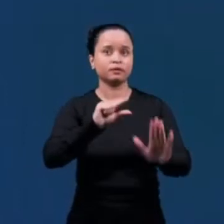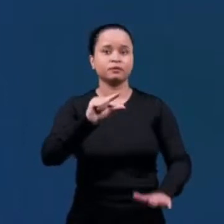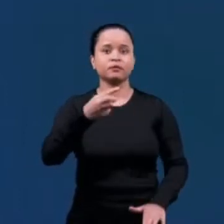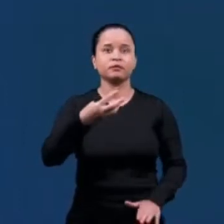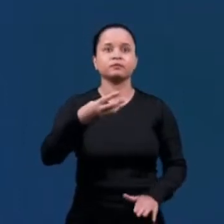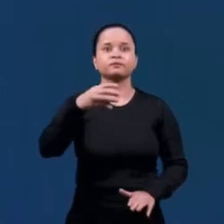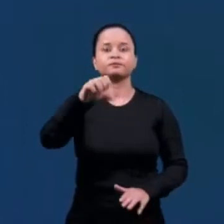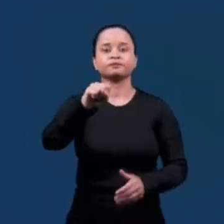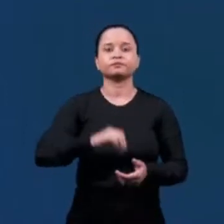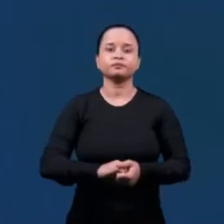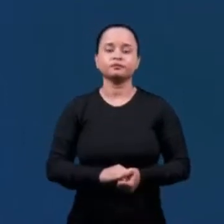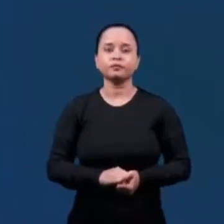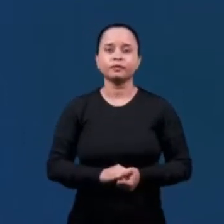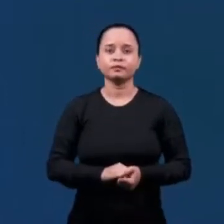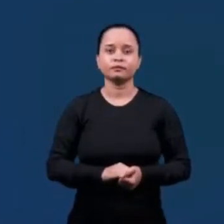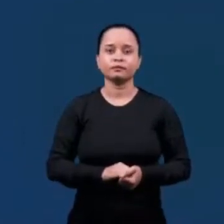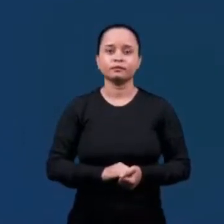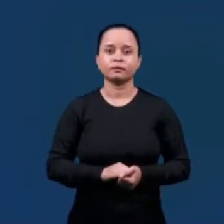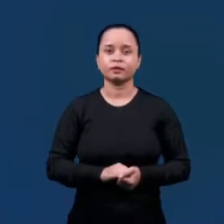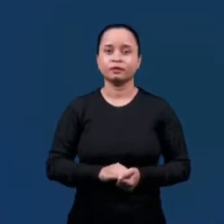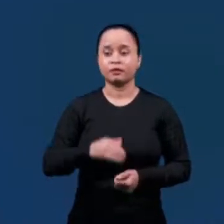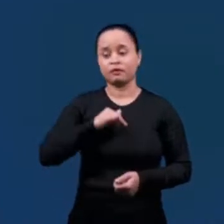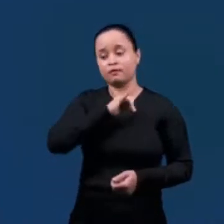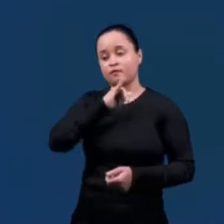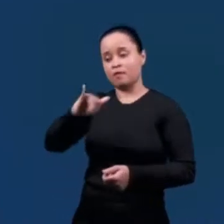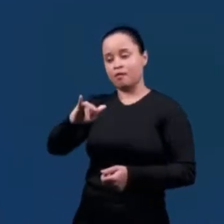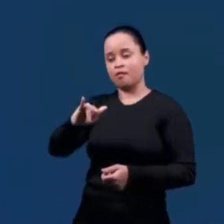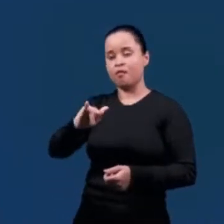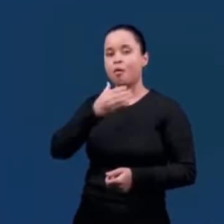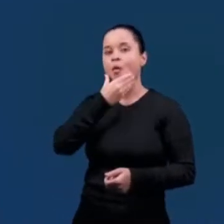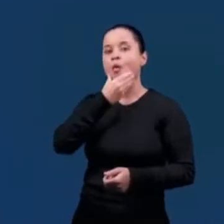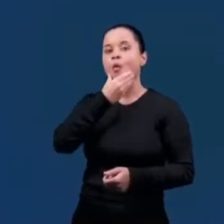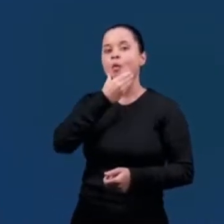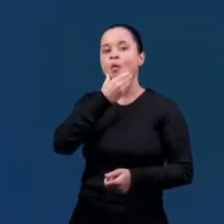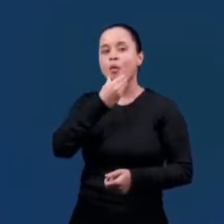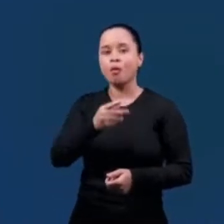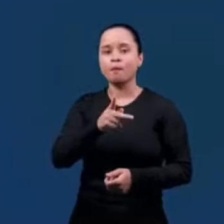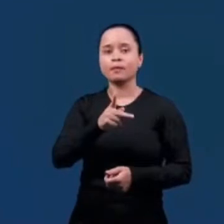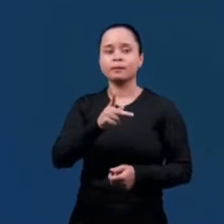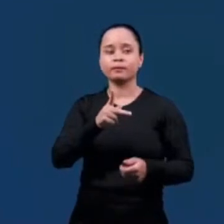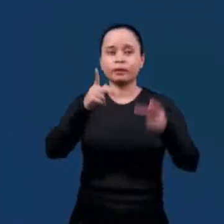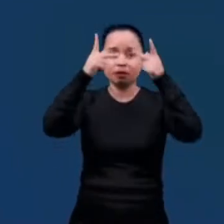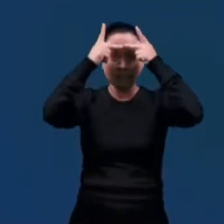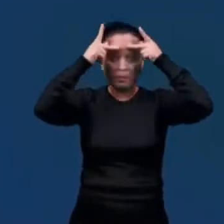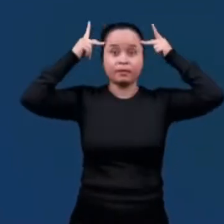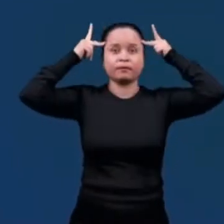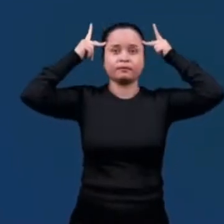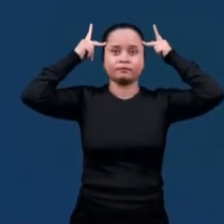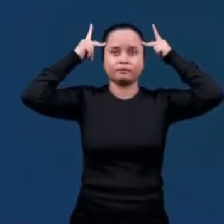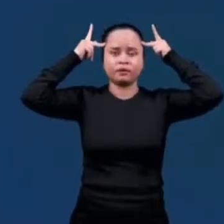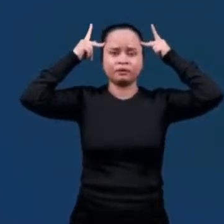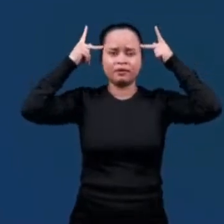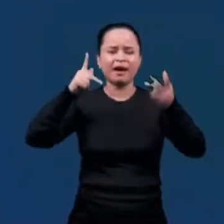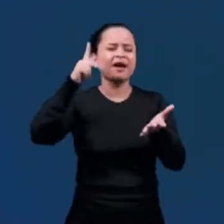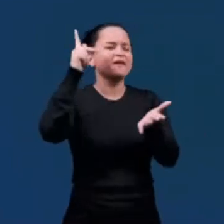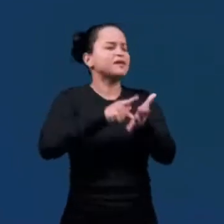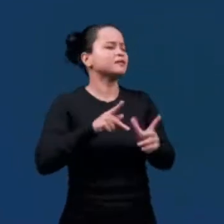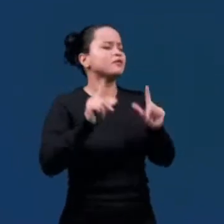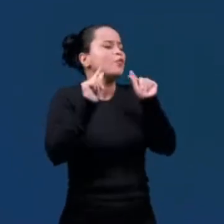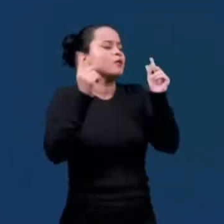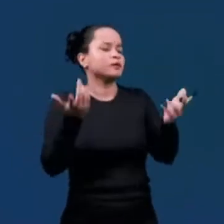Disse-lhe Pilatos: que é a verdade? E dizendo